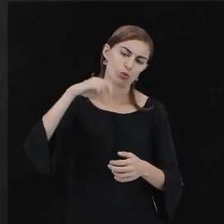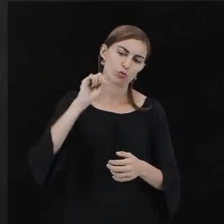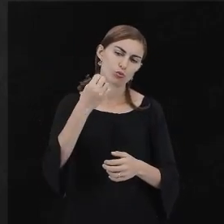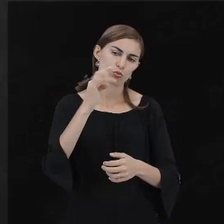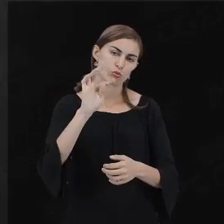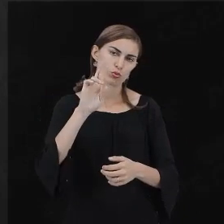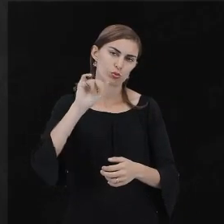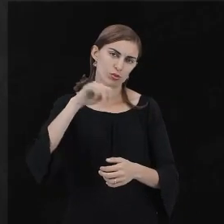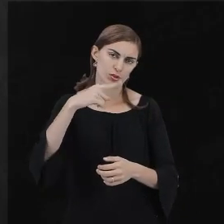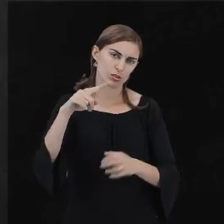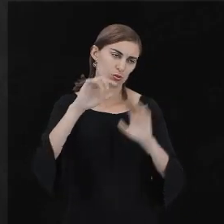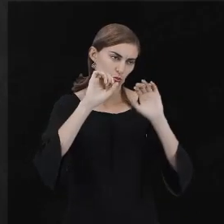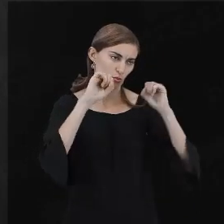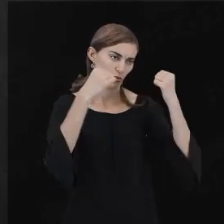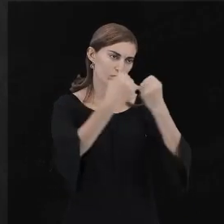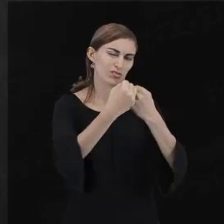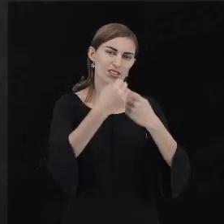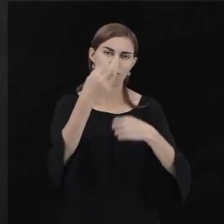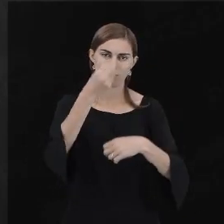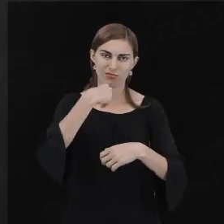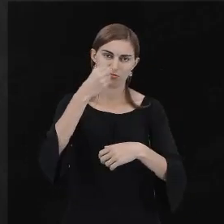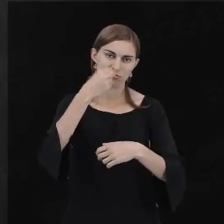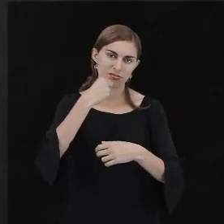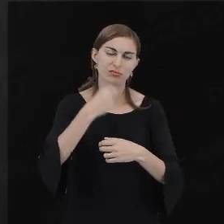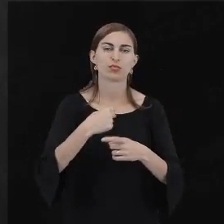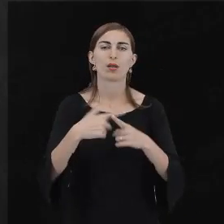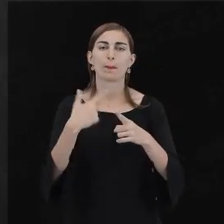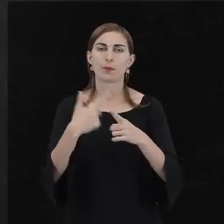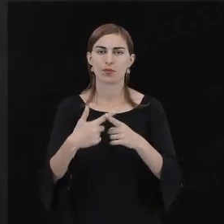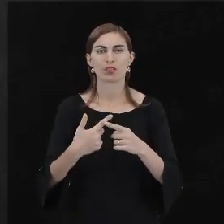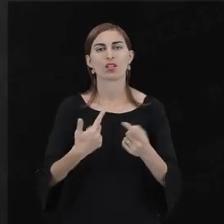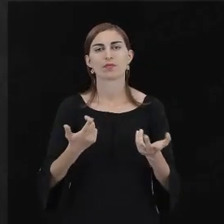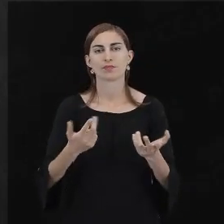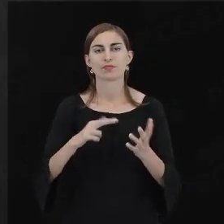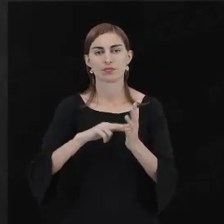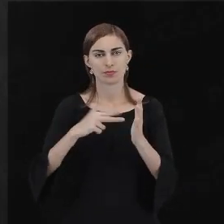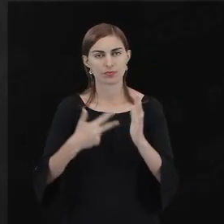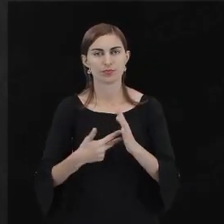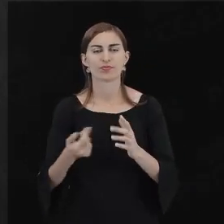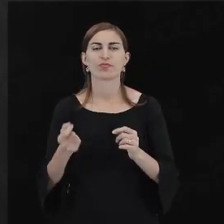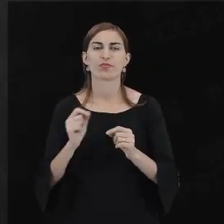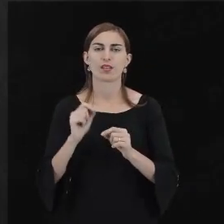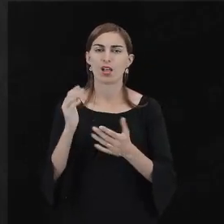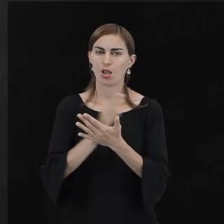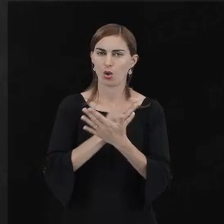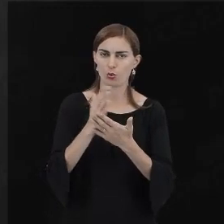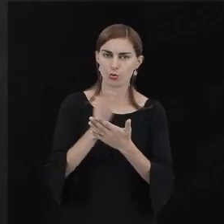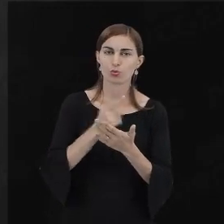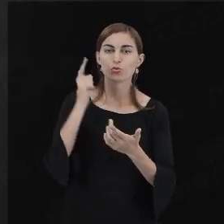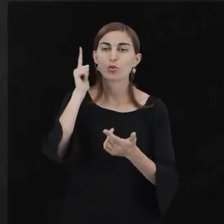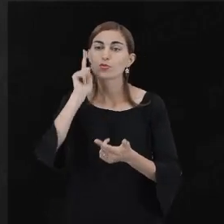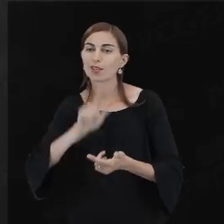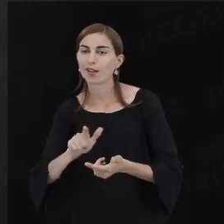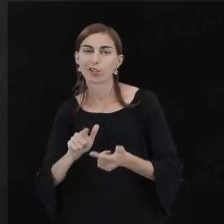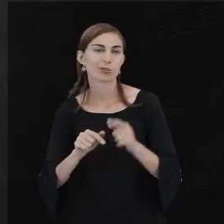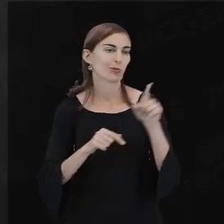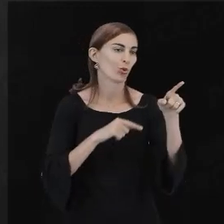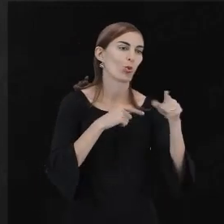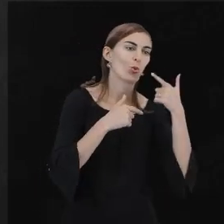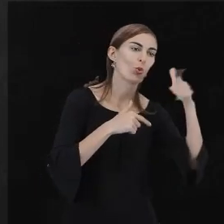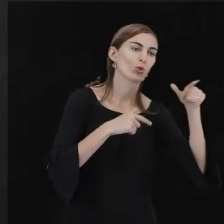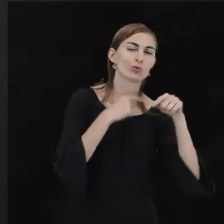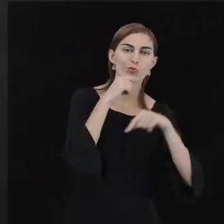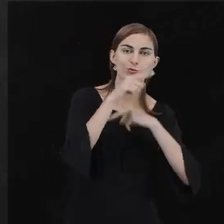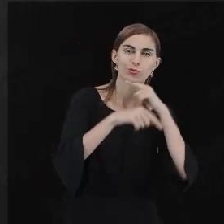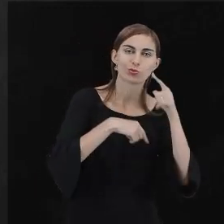fracasso, porque é uma narrativa que tem um sentido compartilhado, que vai dizer que alguns conseguem, outros não